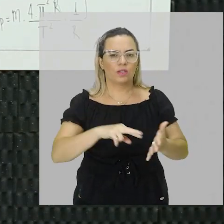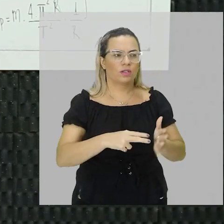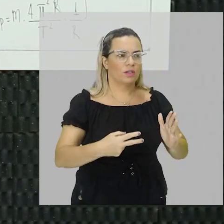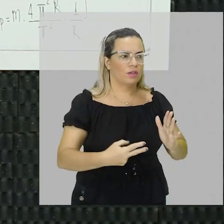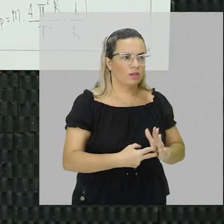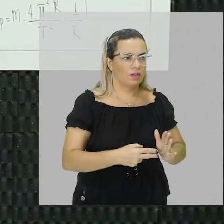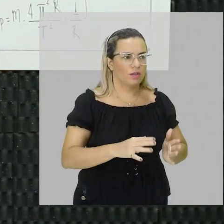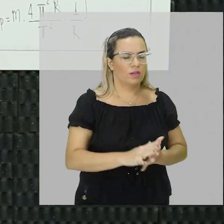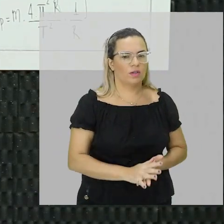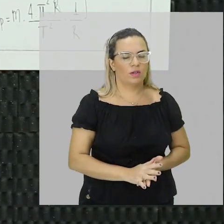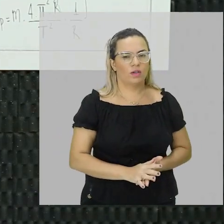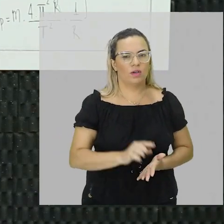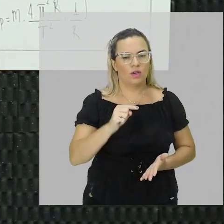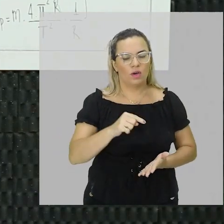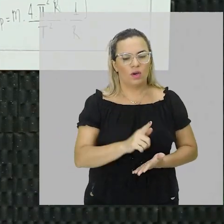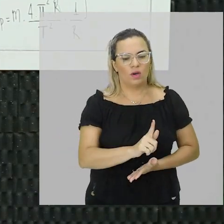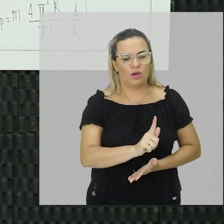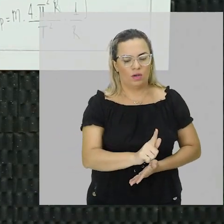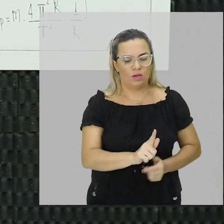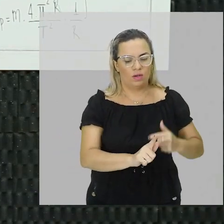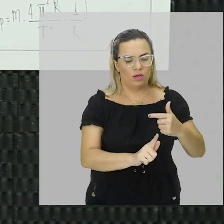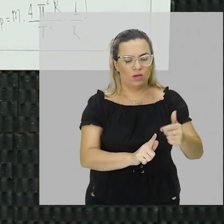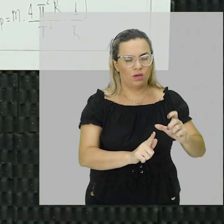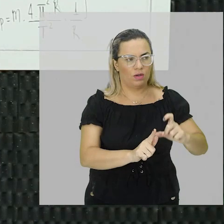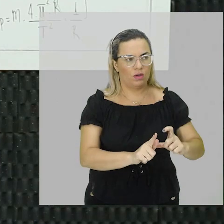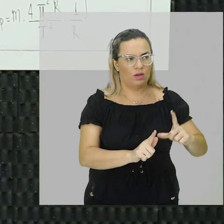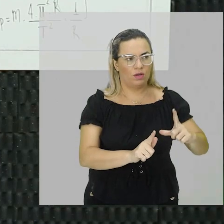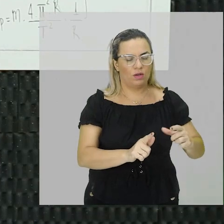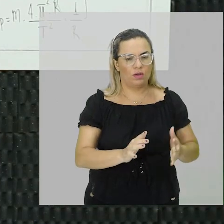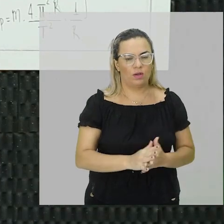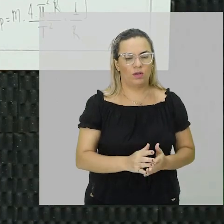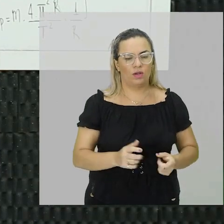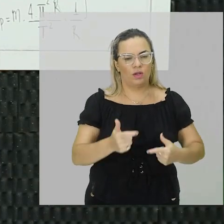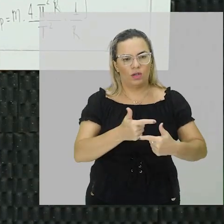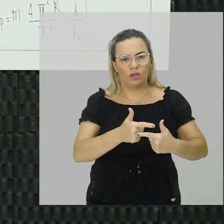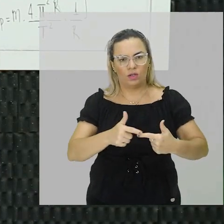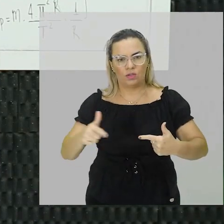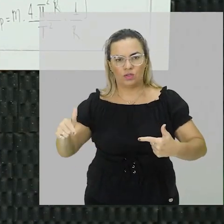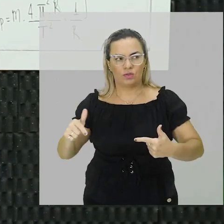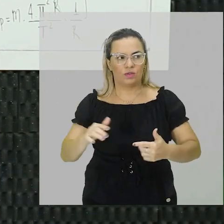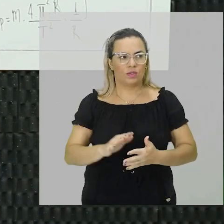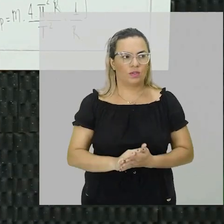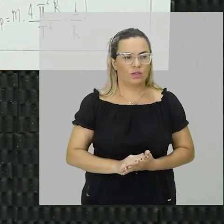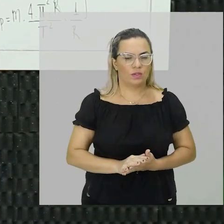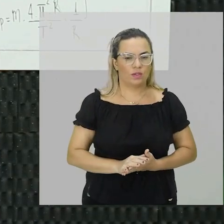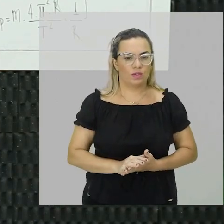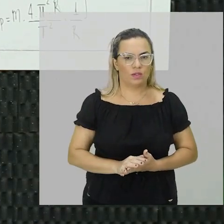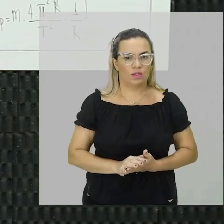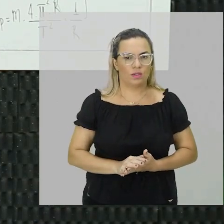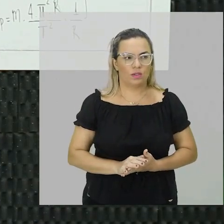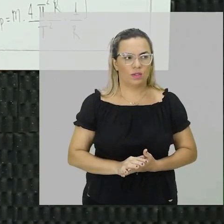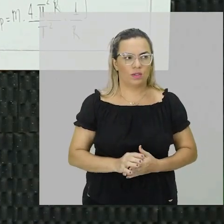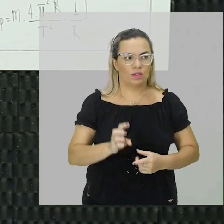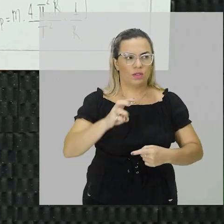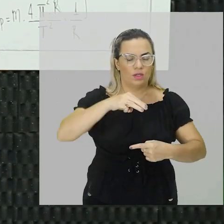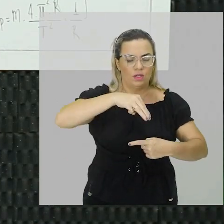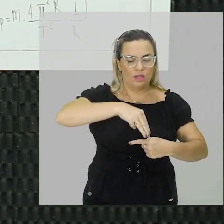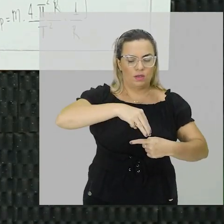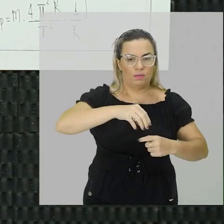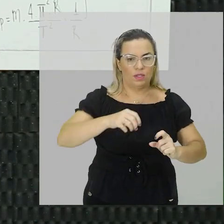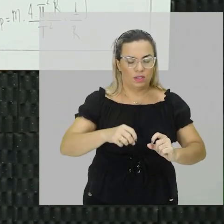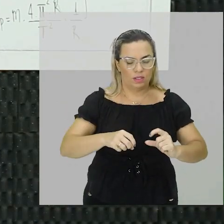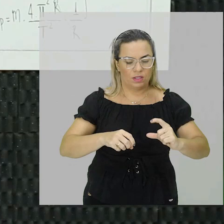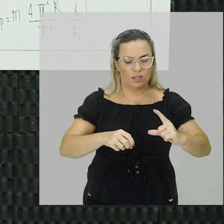massa, no caso aqui a massa do buraco negro, vou chamar de mzão, a massa do corpo em movimento, eu vou chamar de